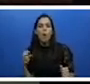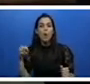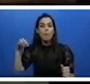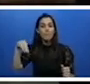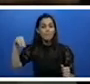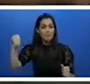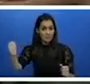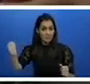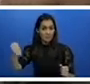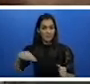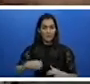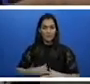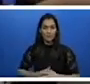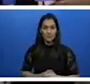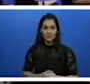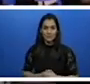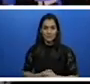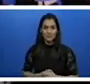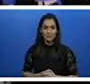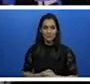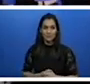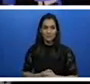milímetro?